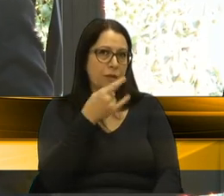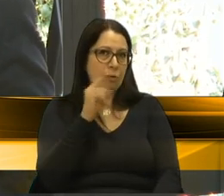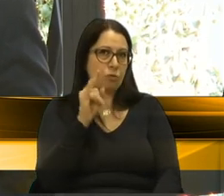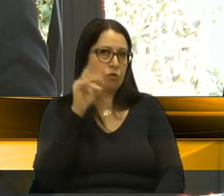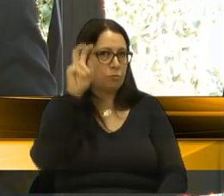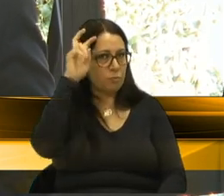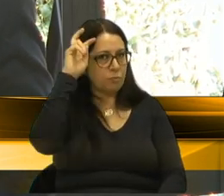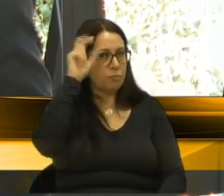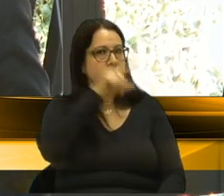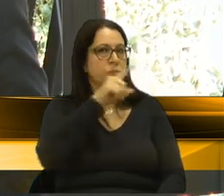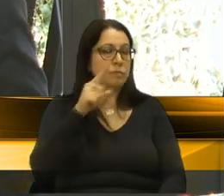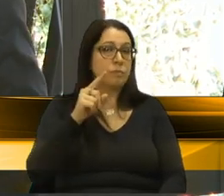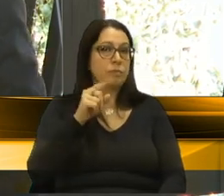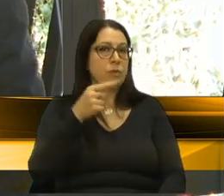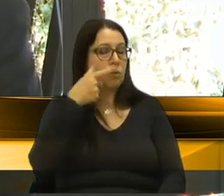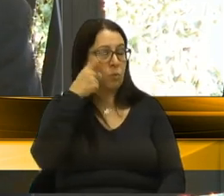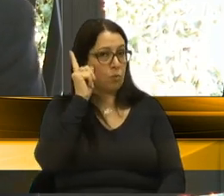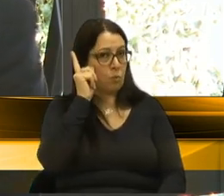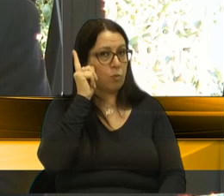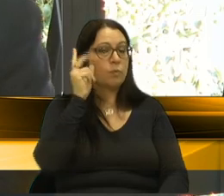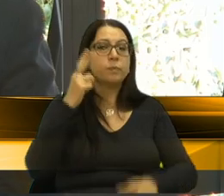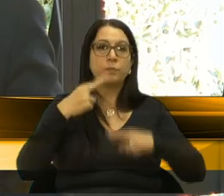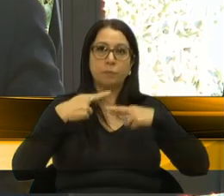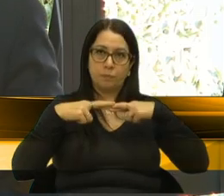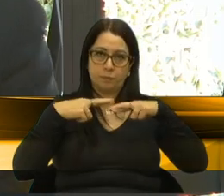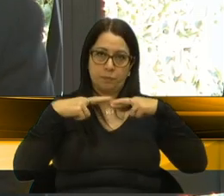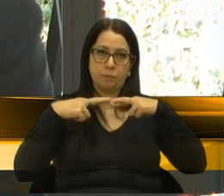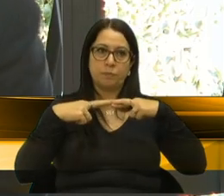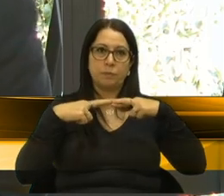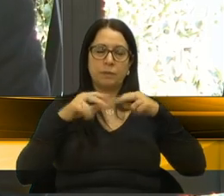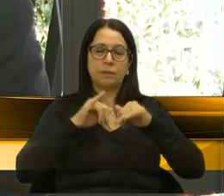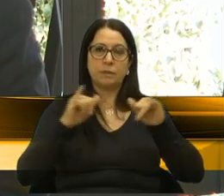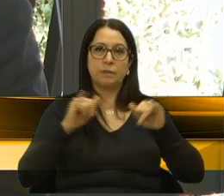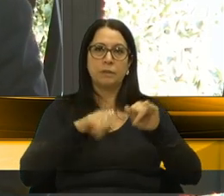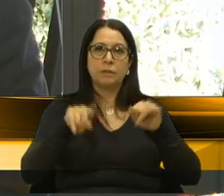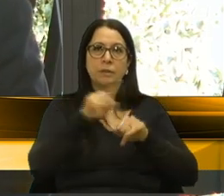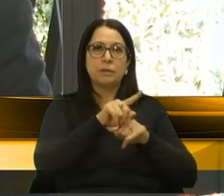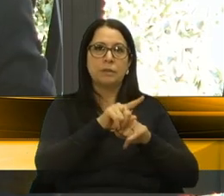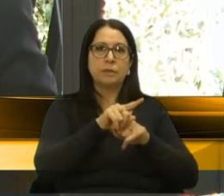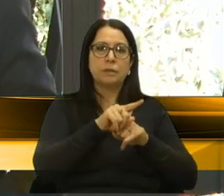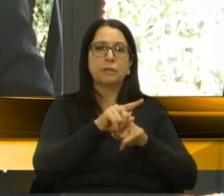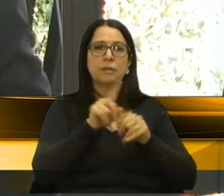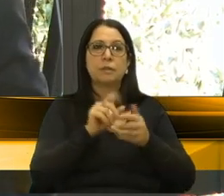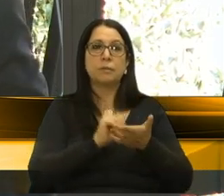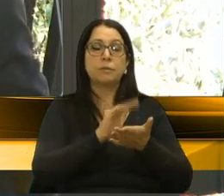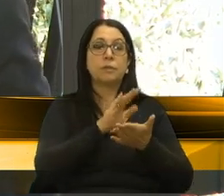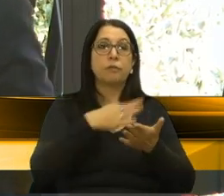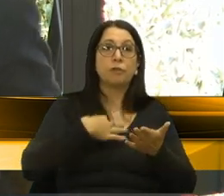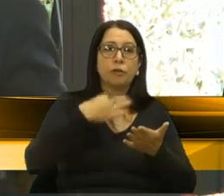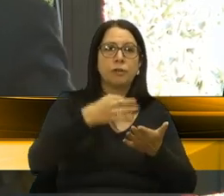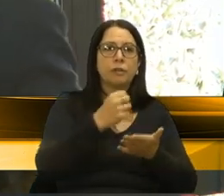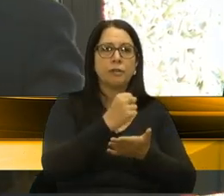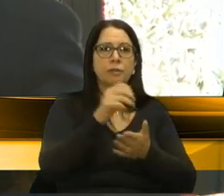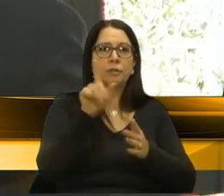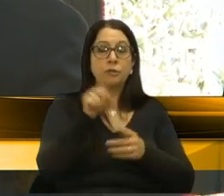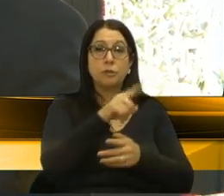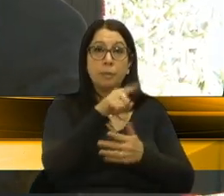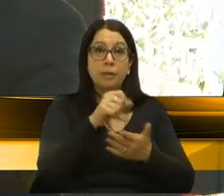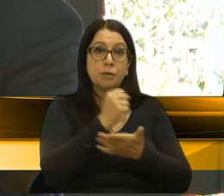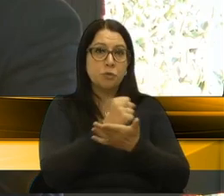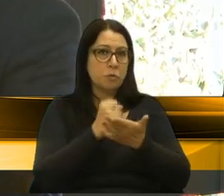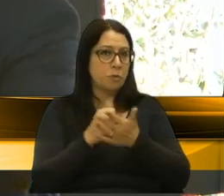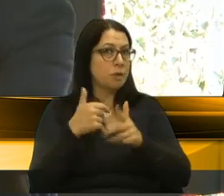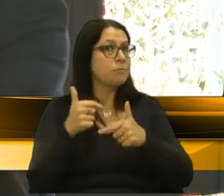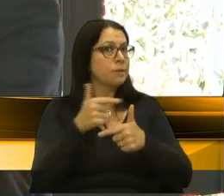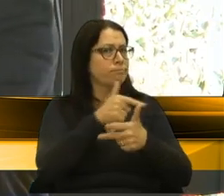quinta-feira. Ontem, a Randon anunciou plano de demissão voluntária, suspensão de contratos de trabalho, enfim.